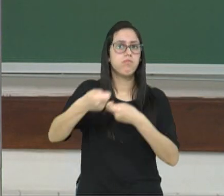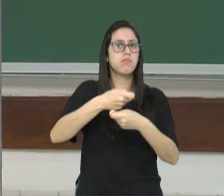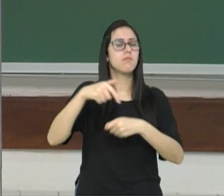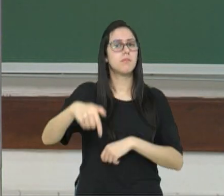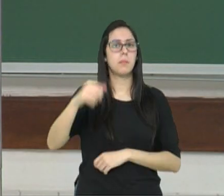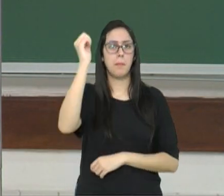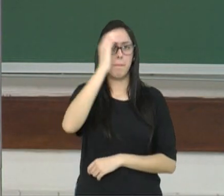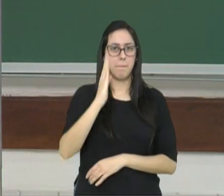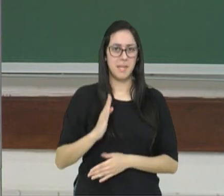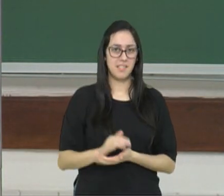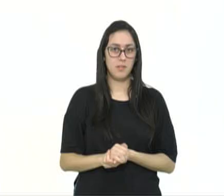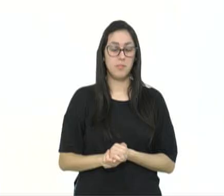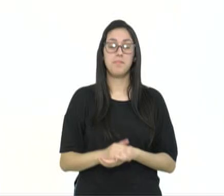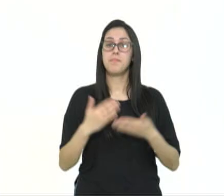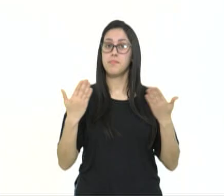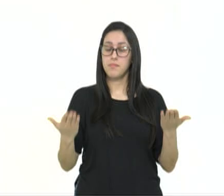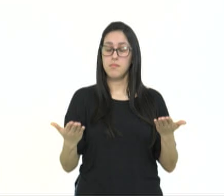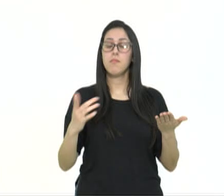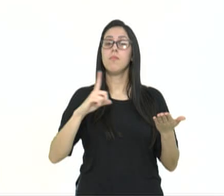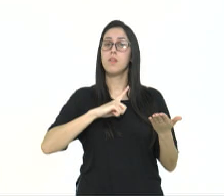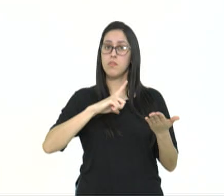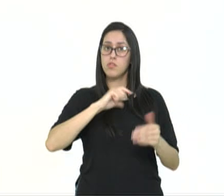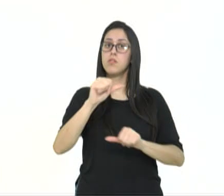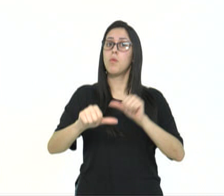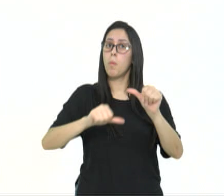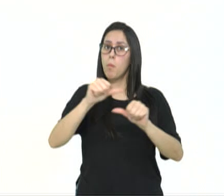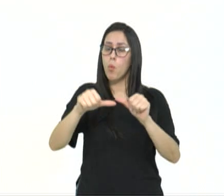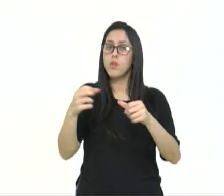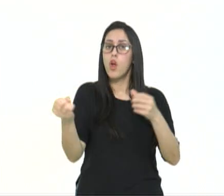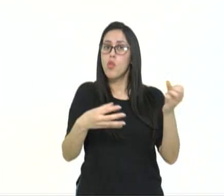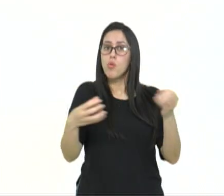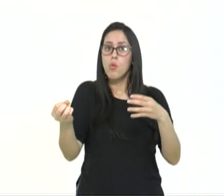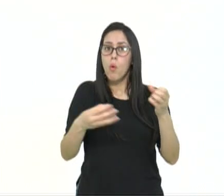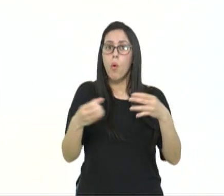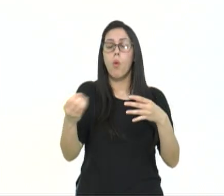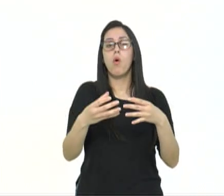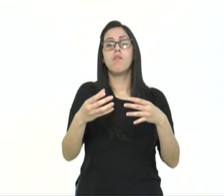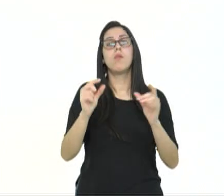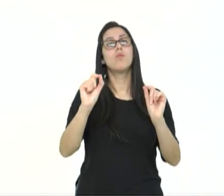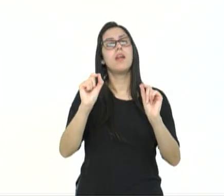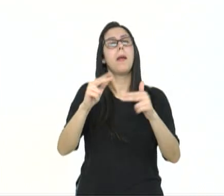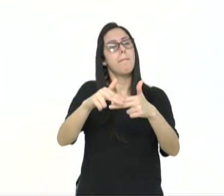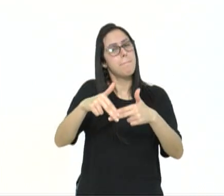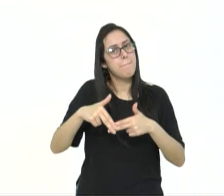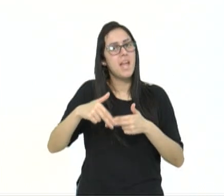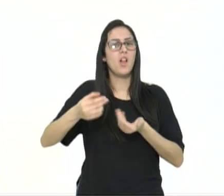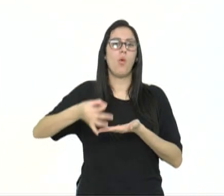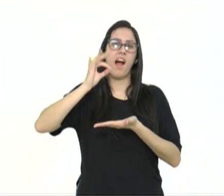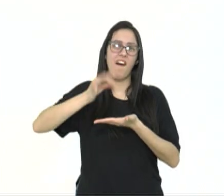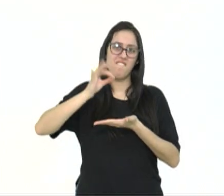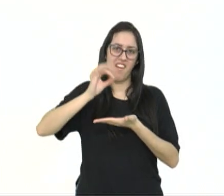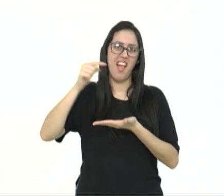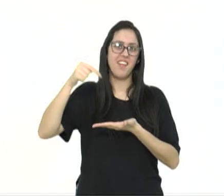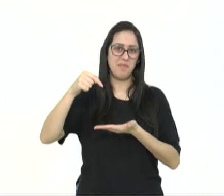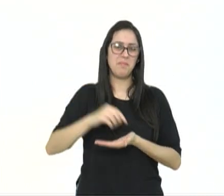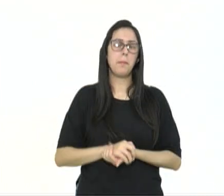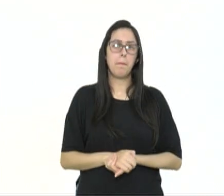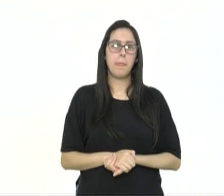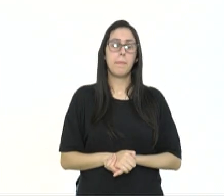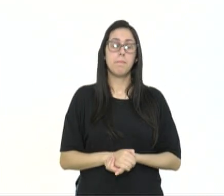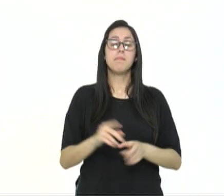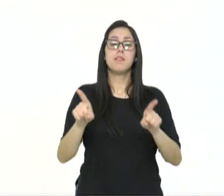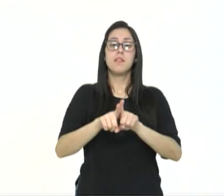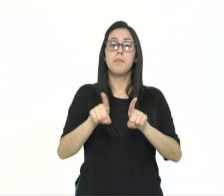Brasil. Então, essa modernização que foi utilizada justamente pelo café, foi a grande causadora disso. E nós